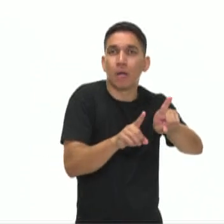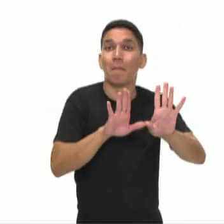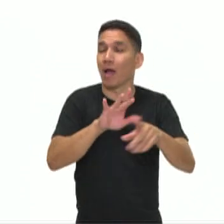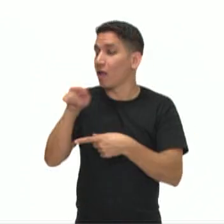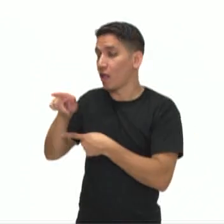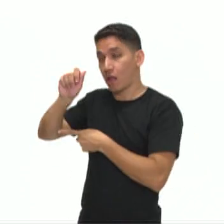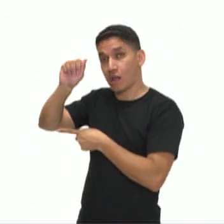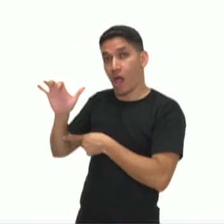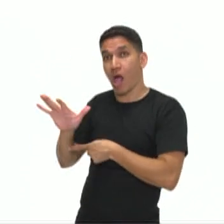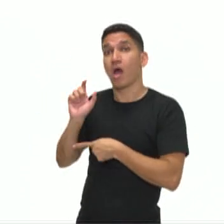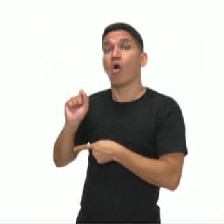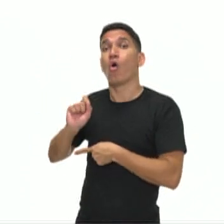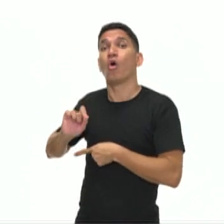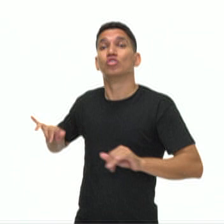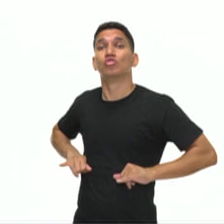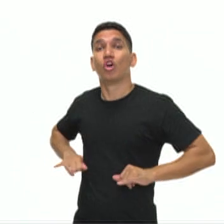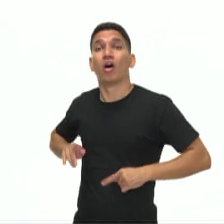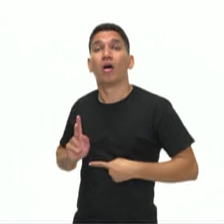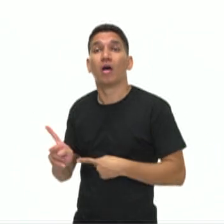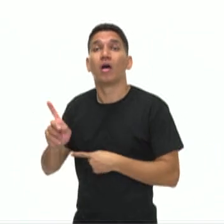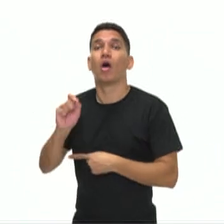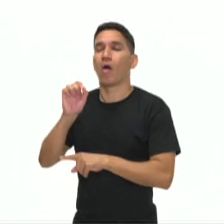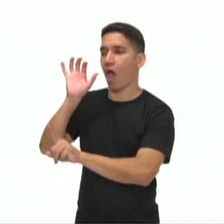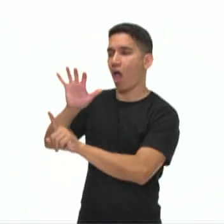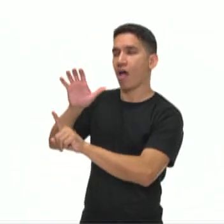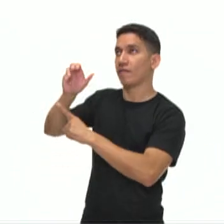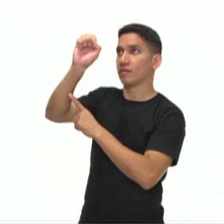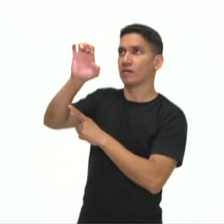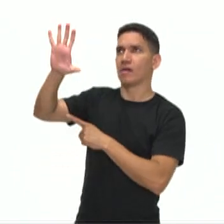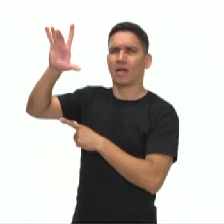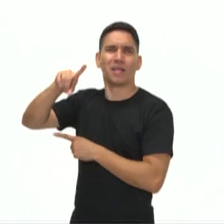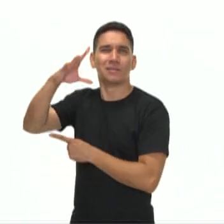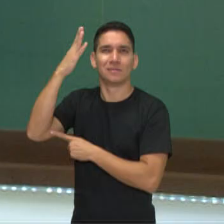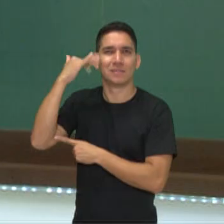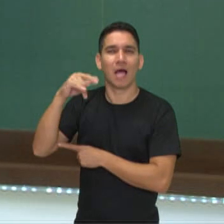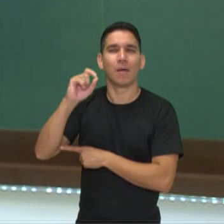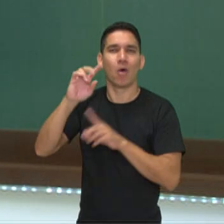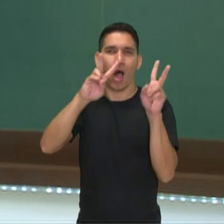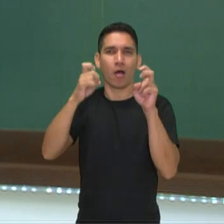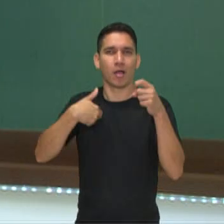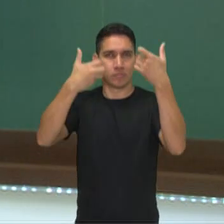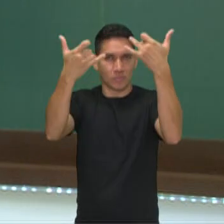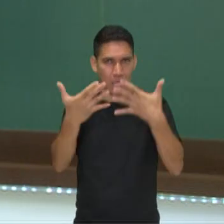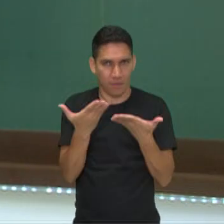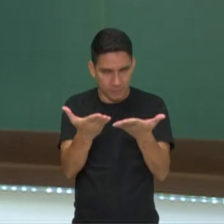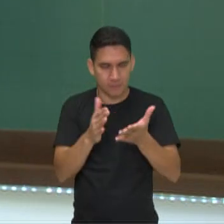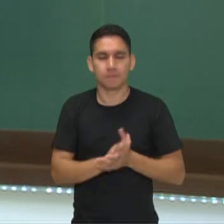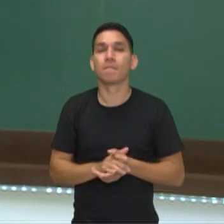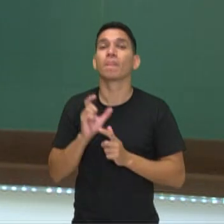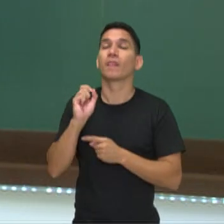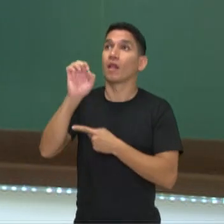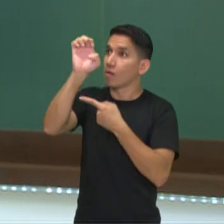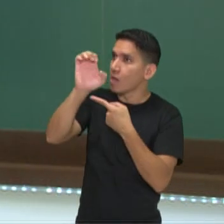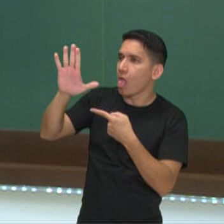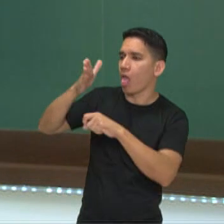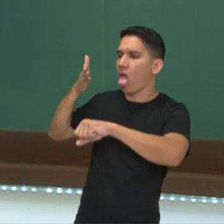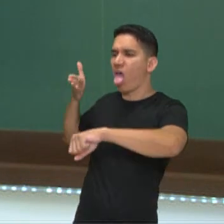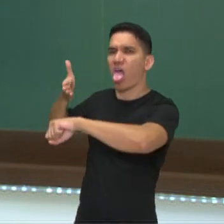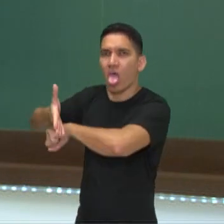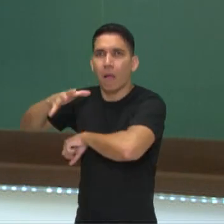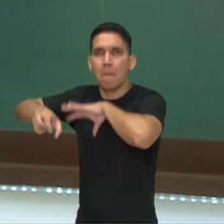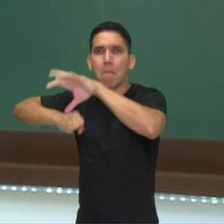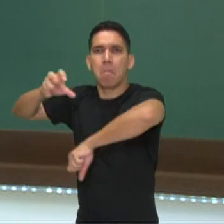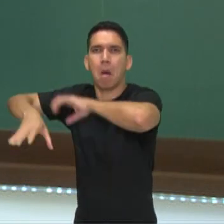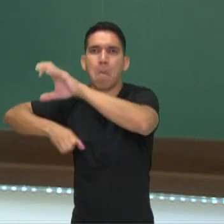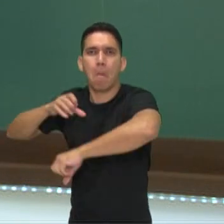quê? De que a influência europeia, sabe daquela questão que eu acabei de falar para vocês? Que os europeus entraram ali na